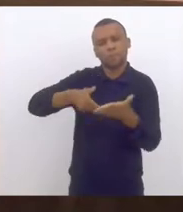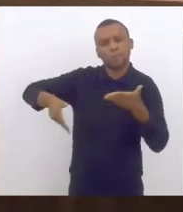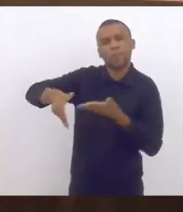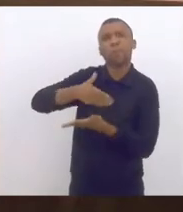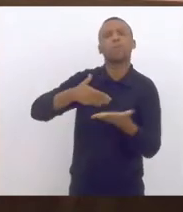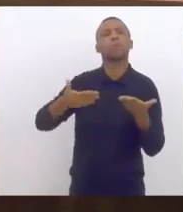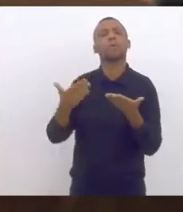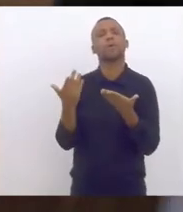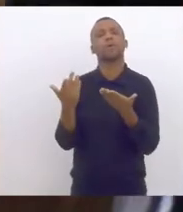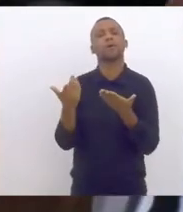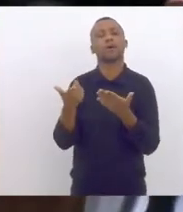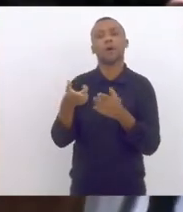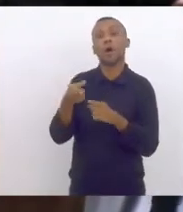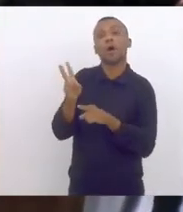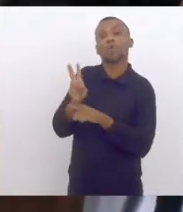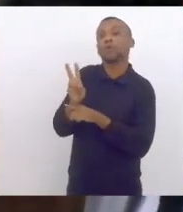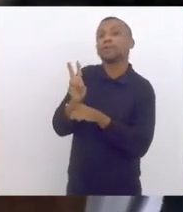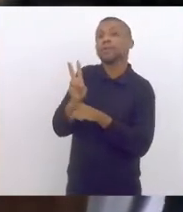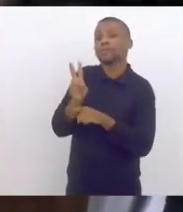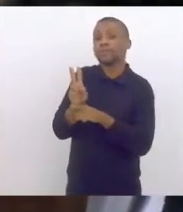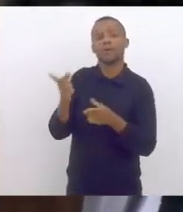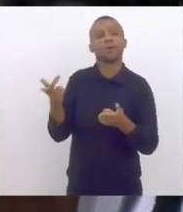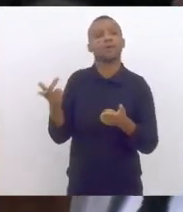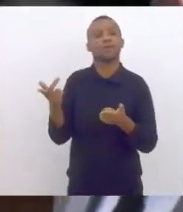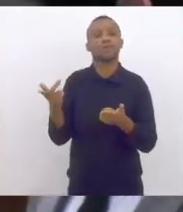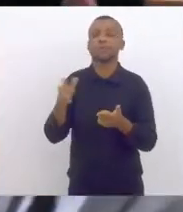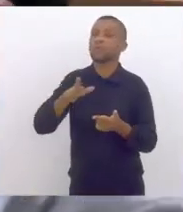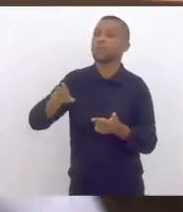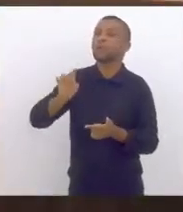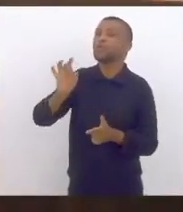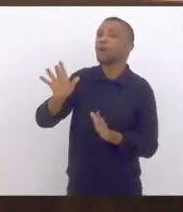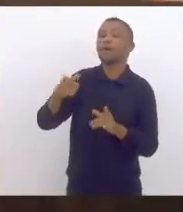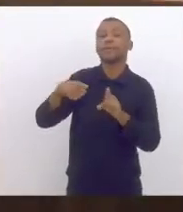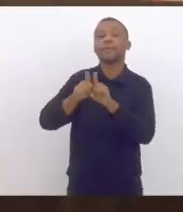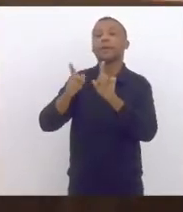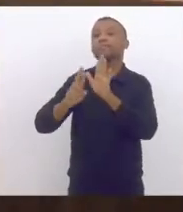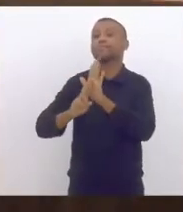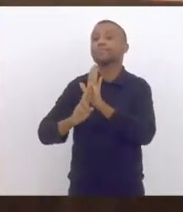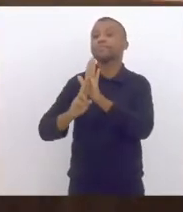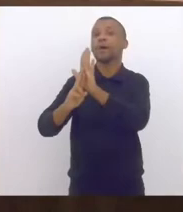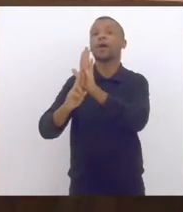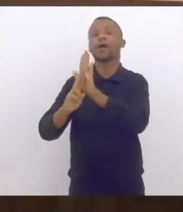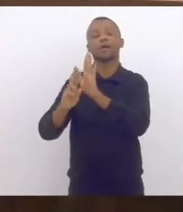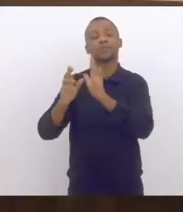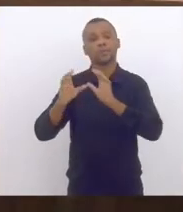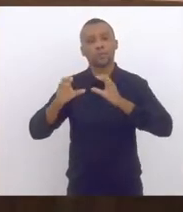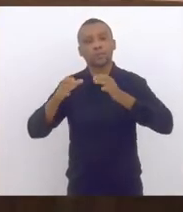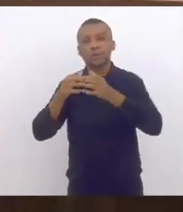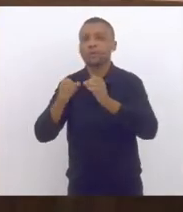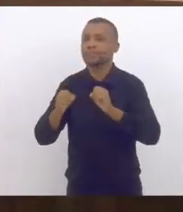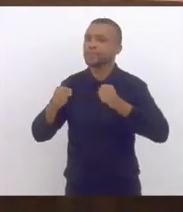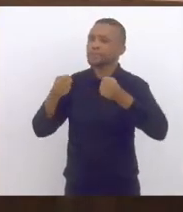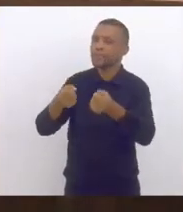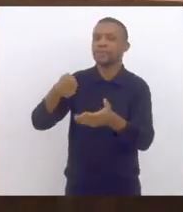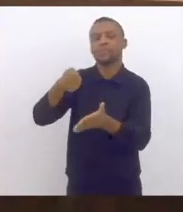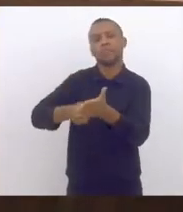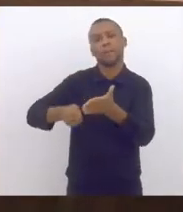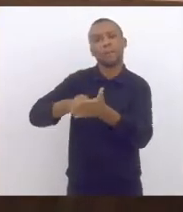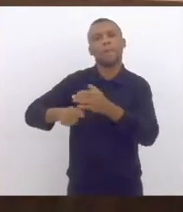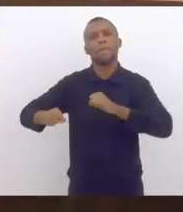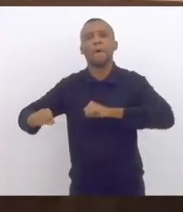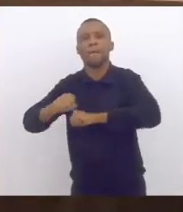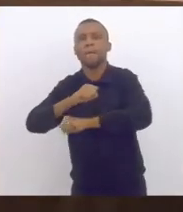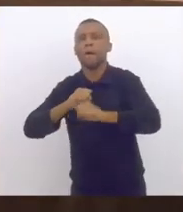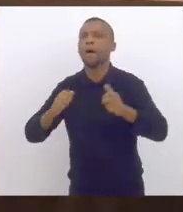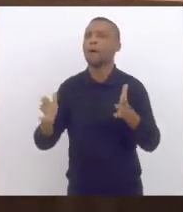um dos atendimentos, e não só isso. Também à frente da Comissão de Enfrentamento à Miséria e Combate à Pobreza,